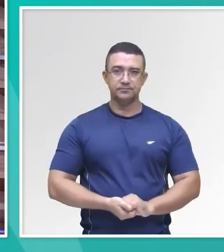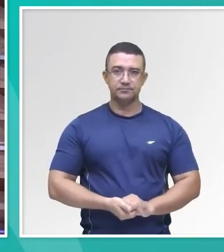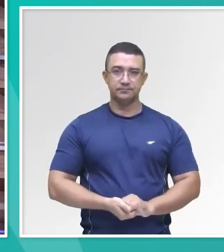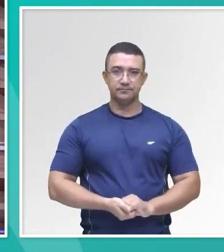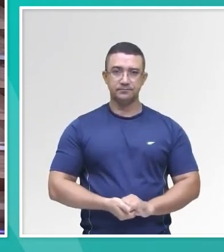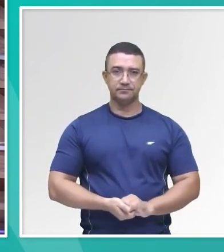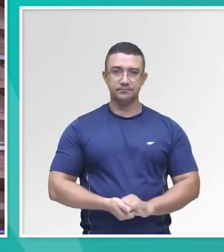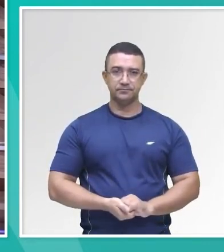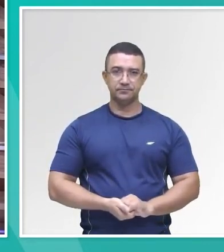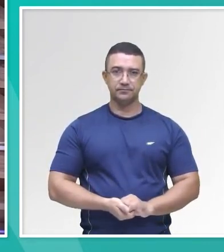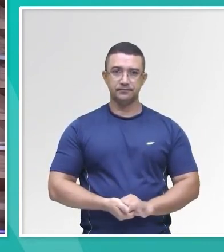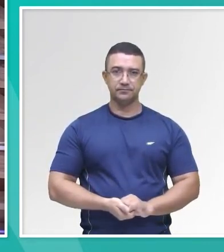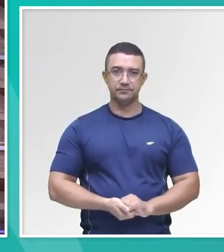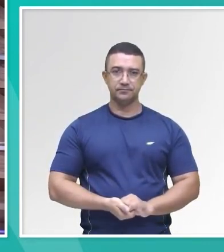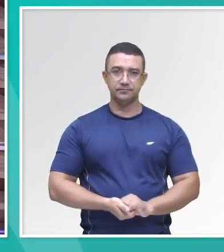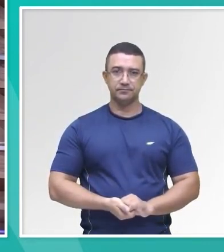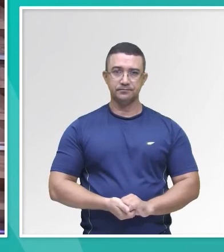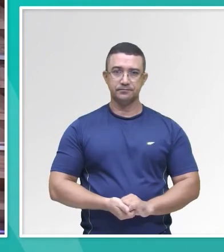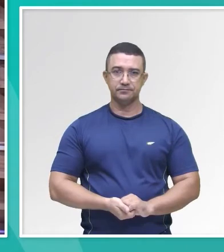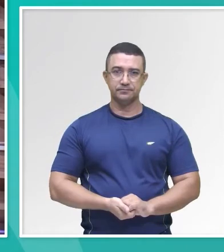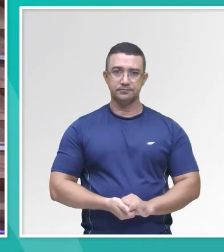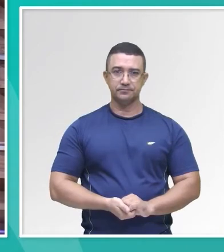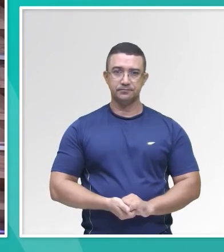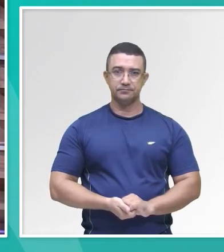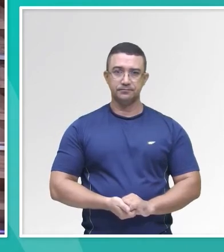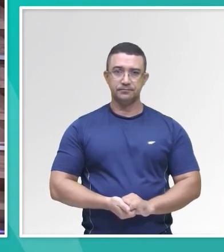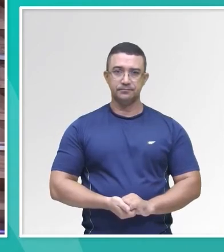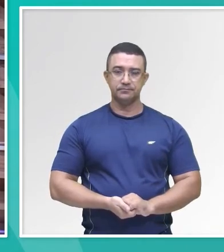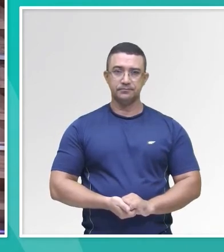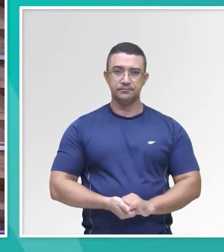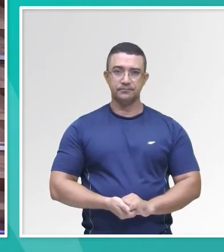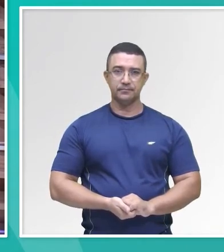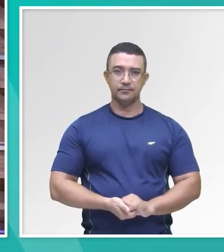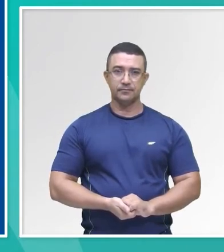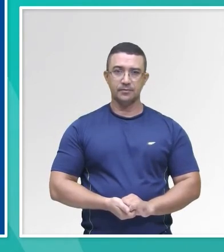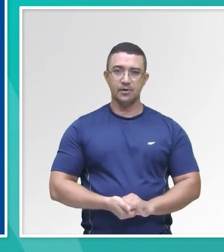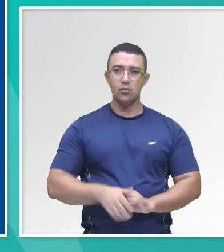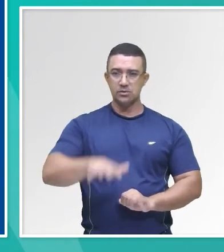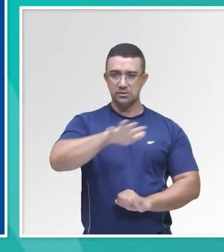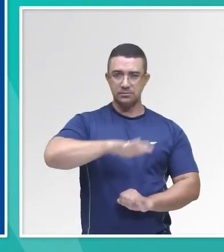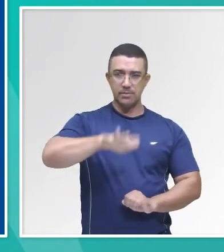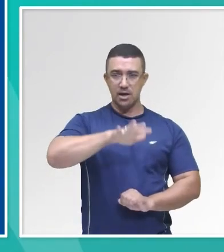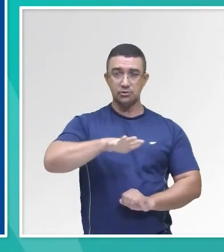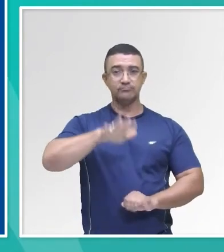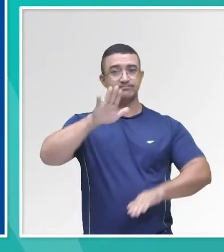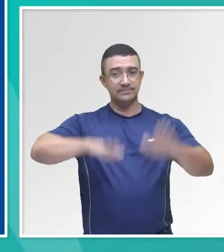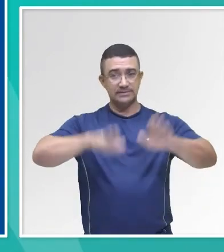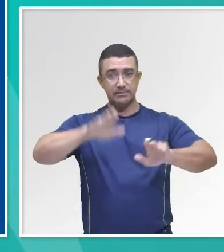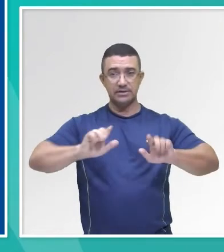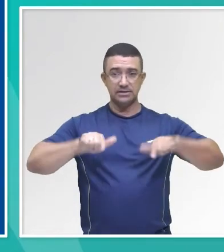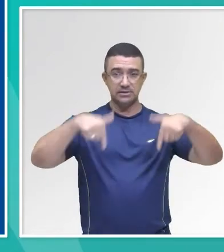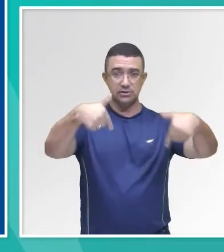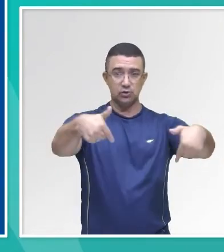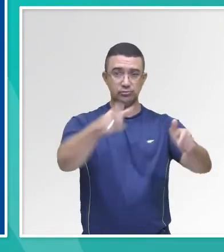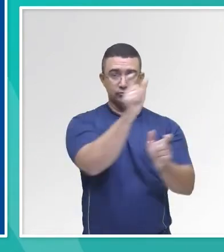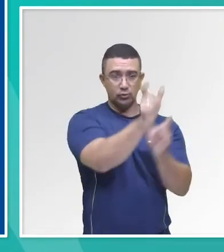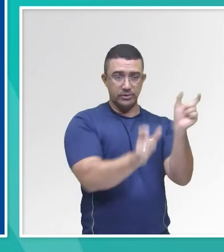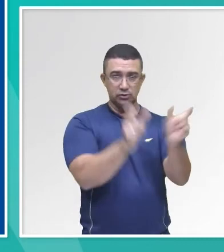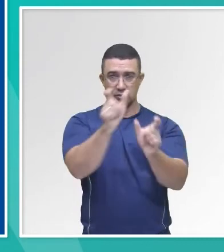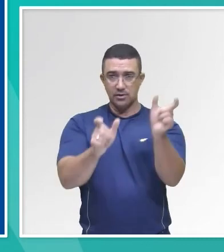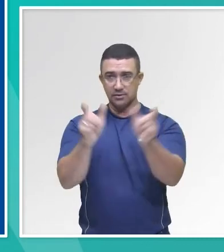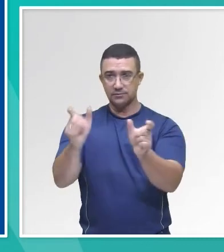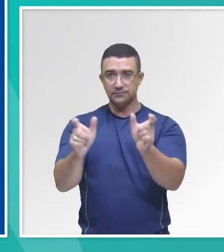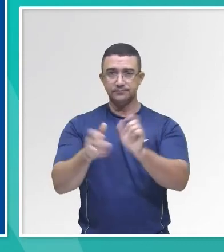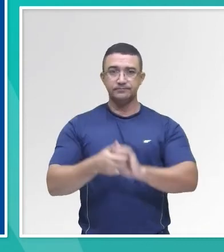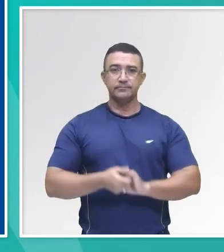aí. Então falamos aqui do espaço, que vai depender aí da ação dos personagens. Muito bem.